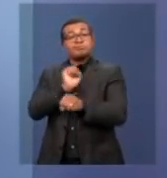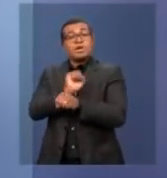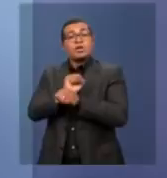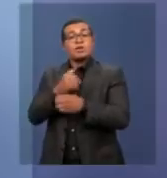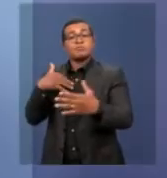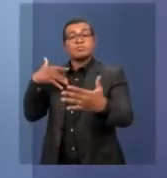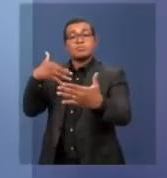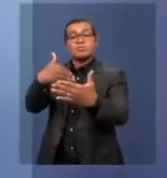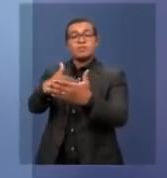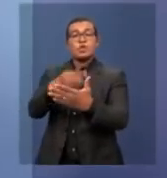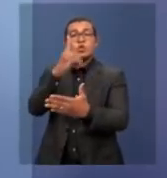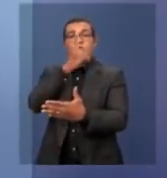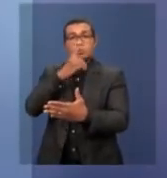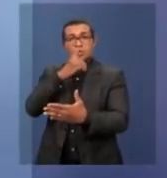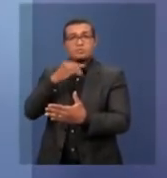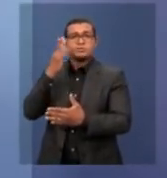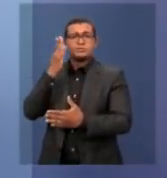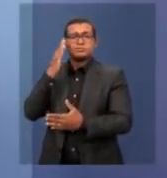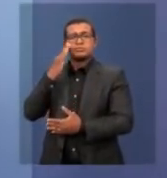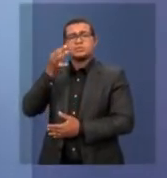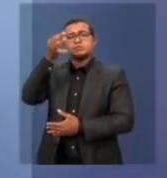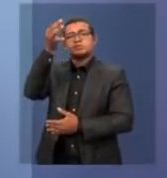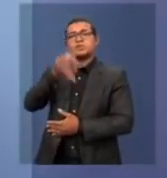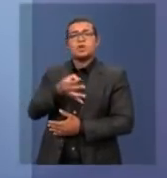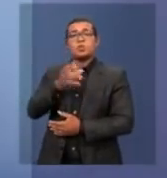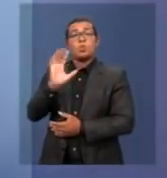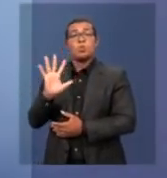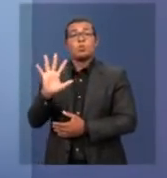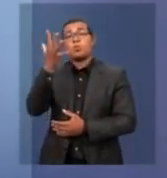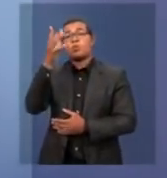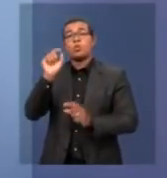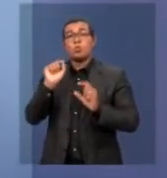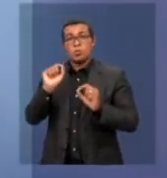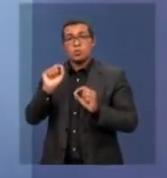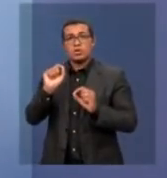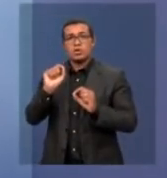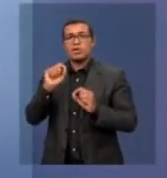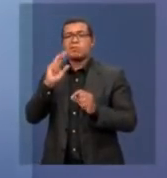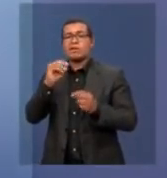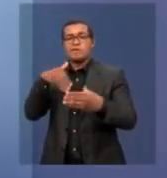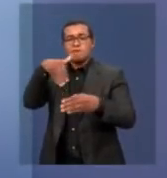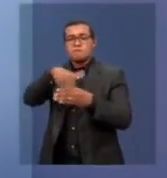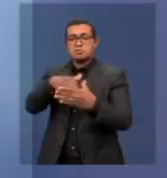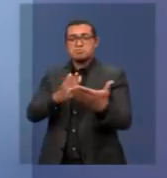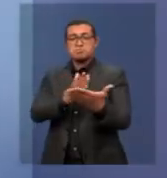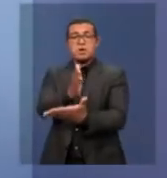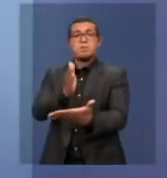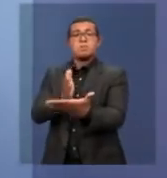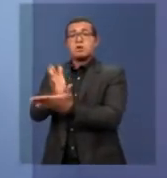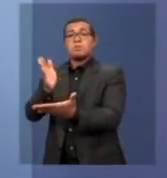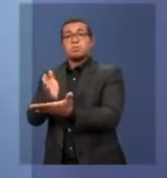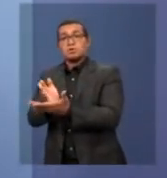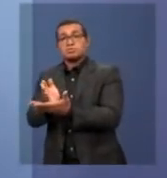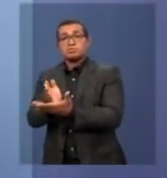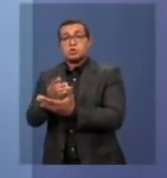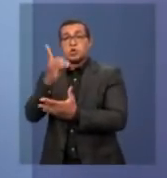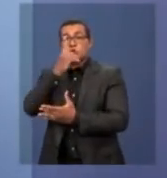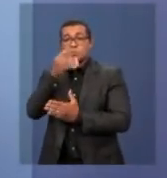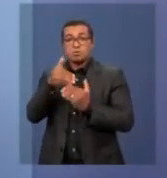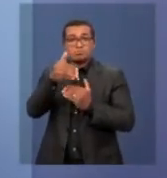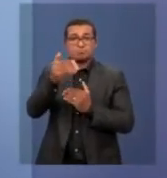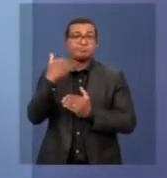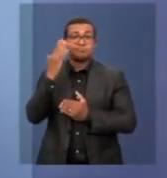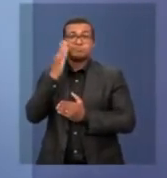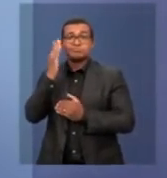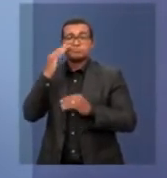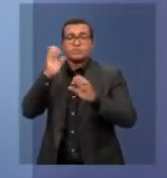pra que a gente possa ver de fato o que vai acontecer em termos de resultado das urnas no próximo domingo para saber